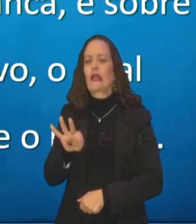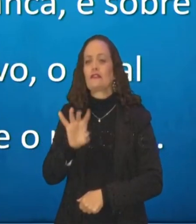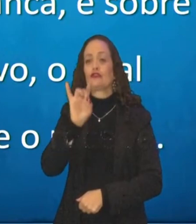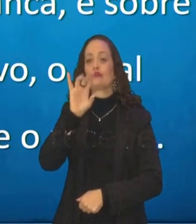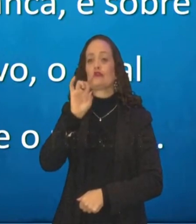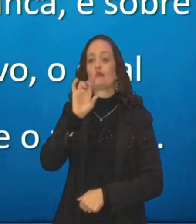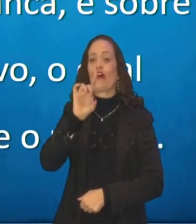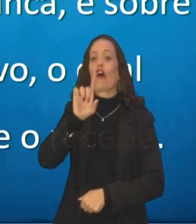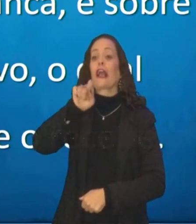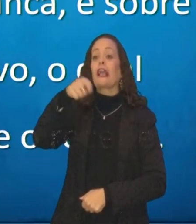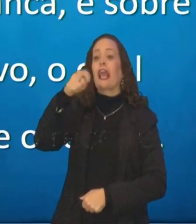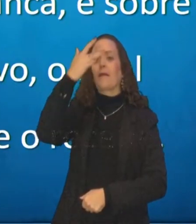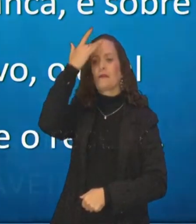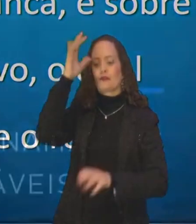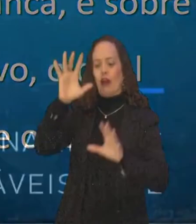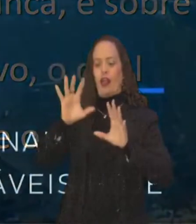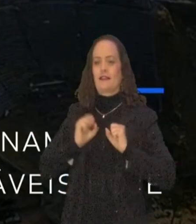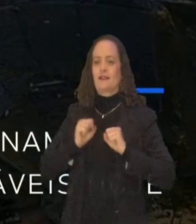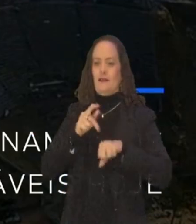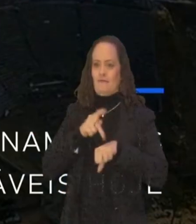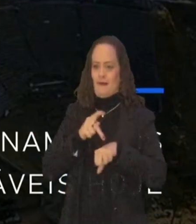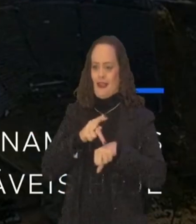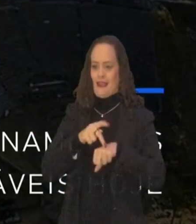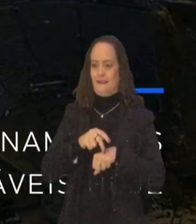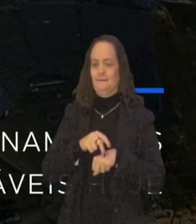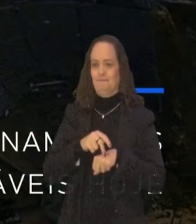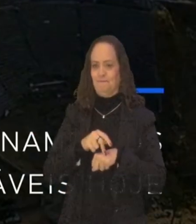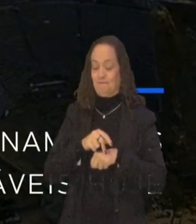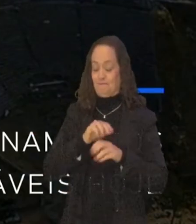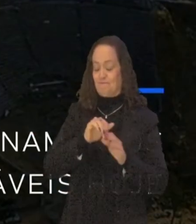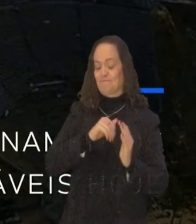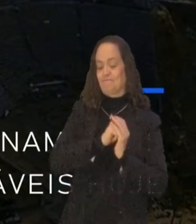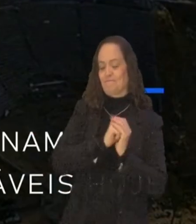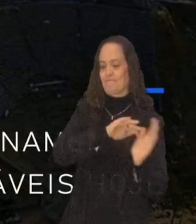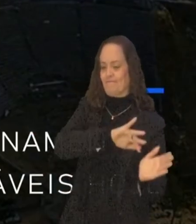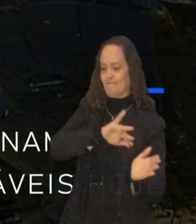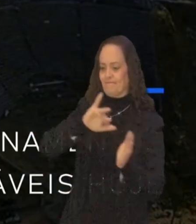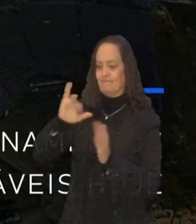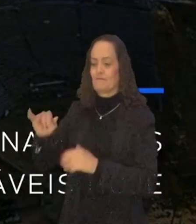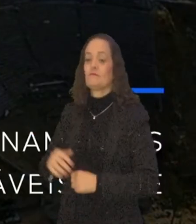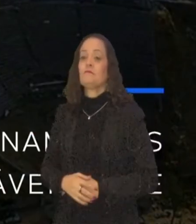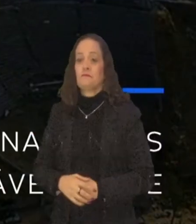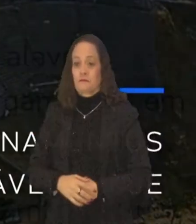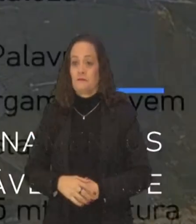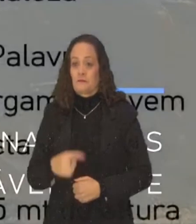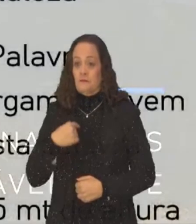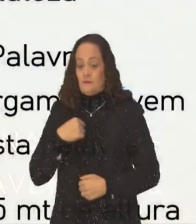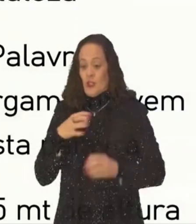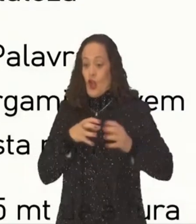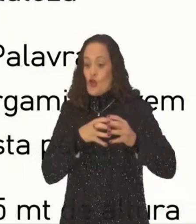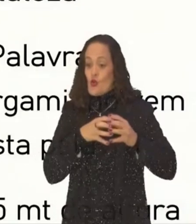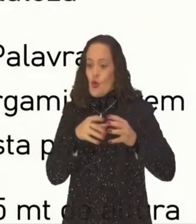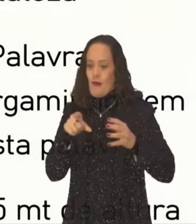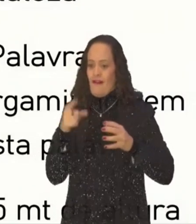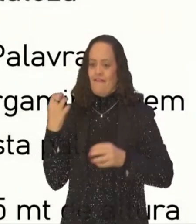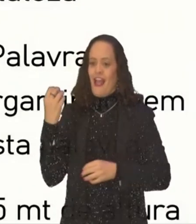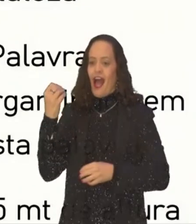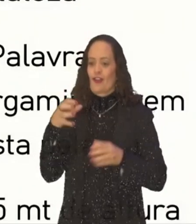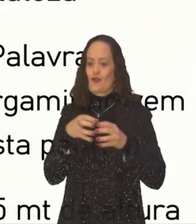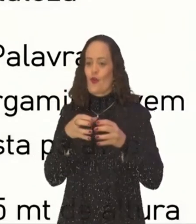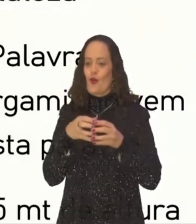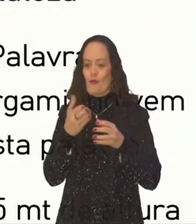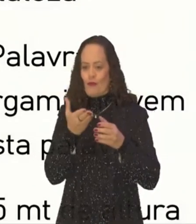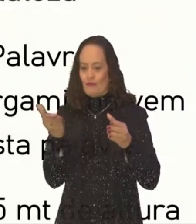o recebe. Esta foi a caravana que visitou a cidade de Pérgamo,